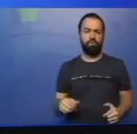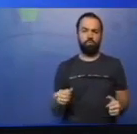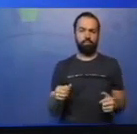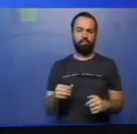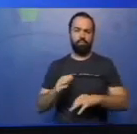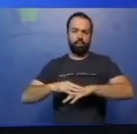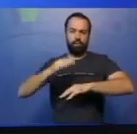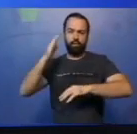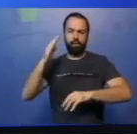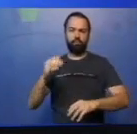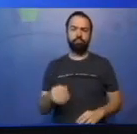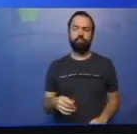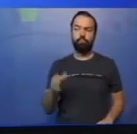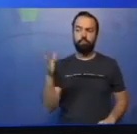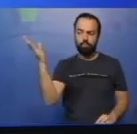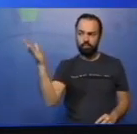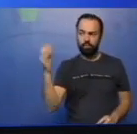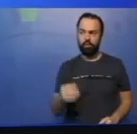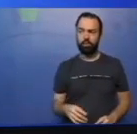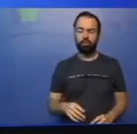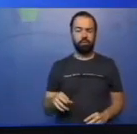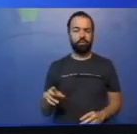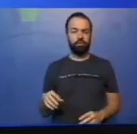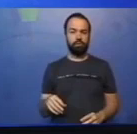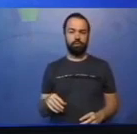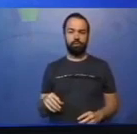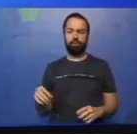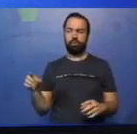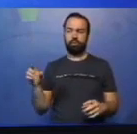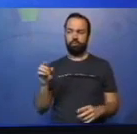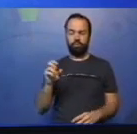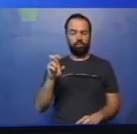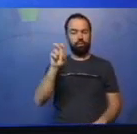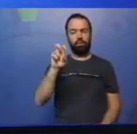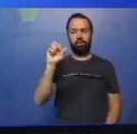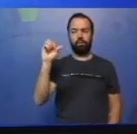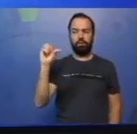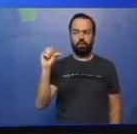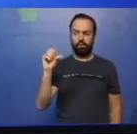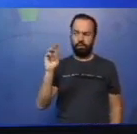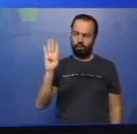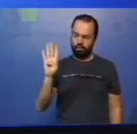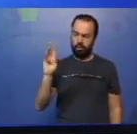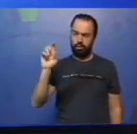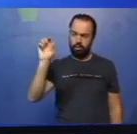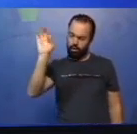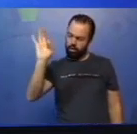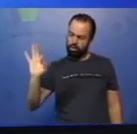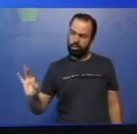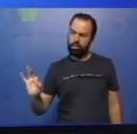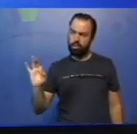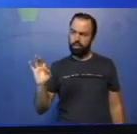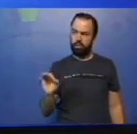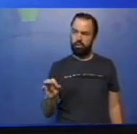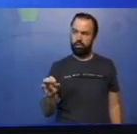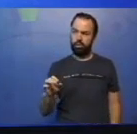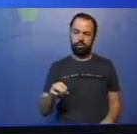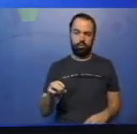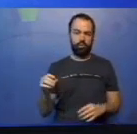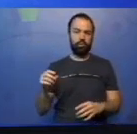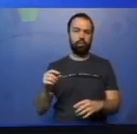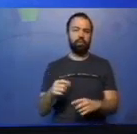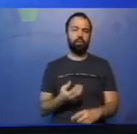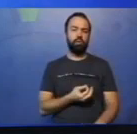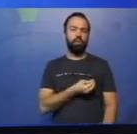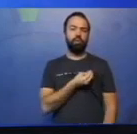– 54% da população africana no ano de 2017 residia em áreas